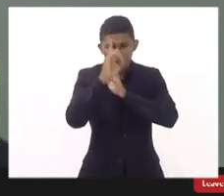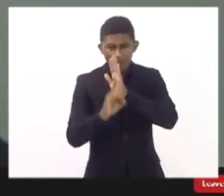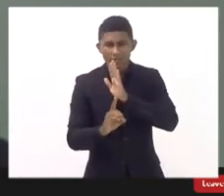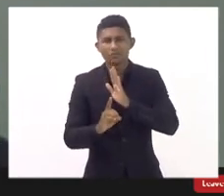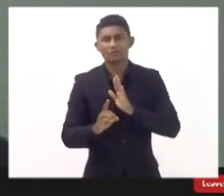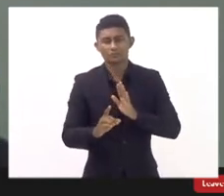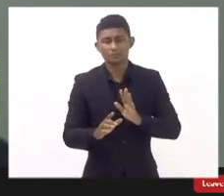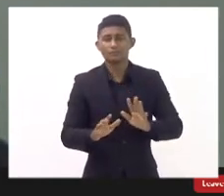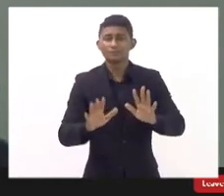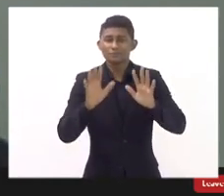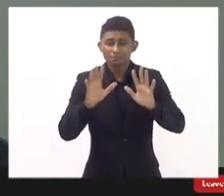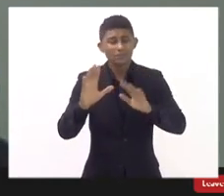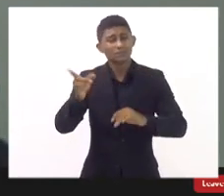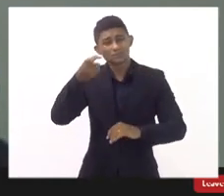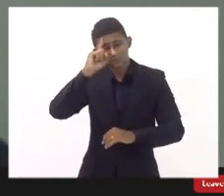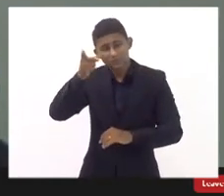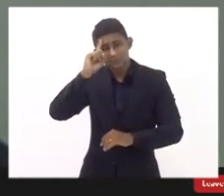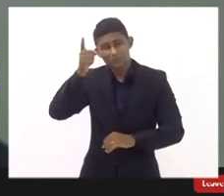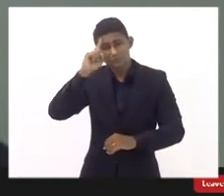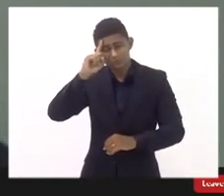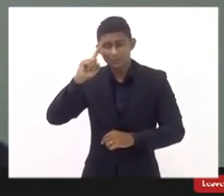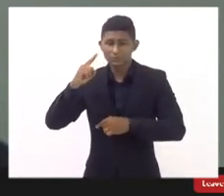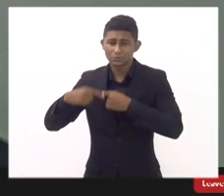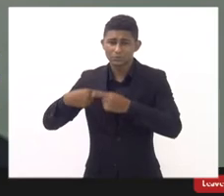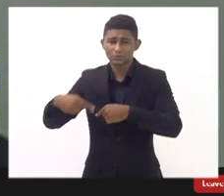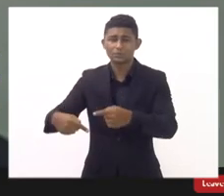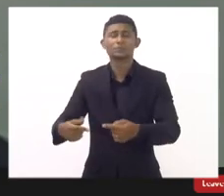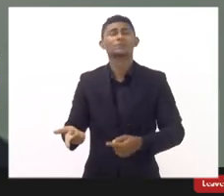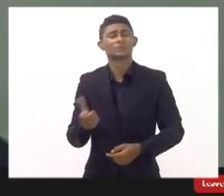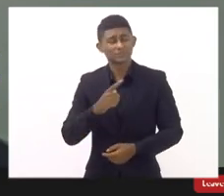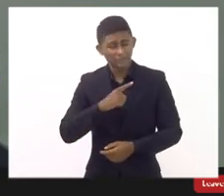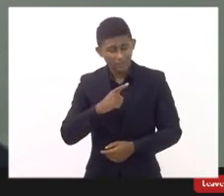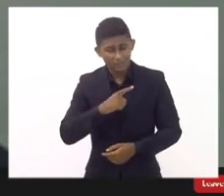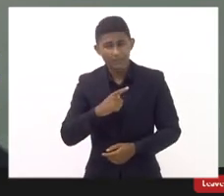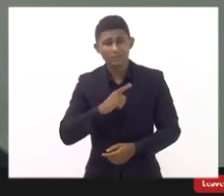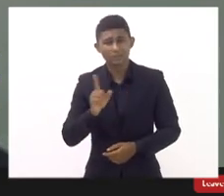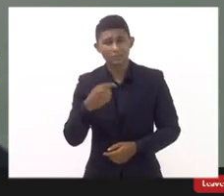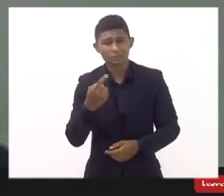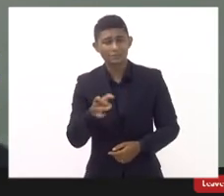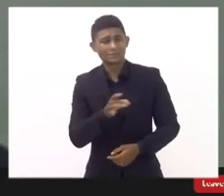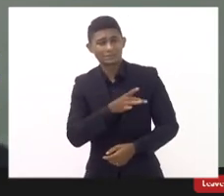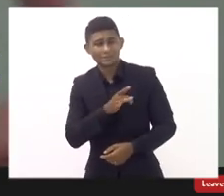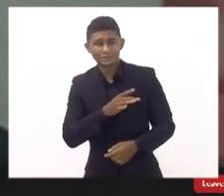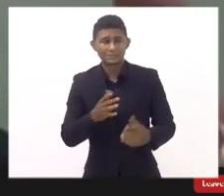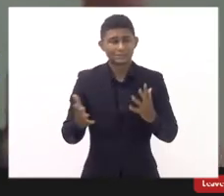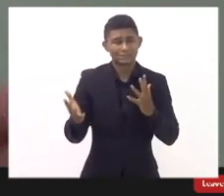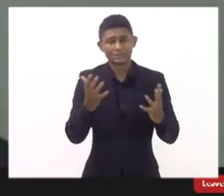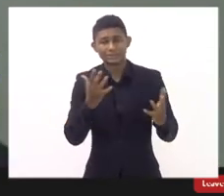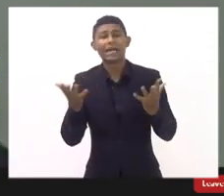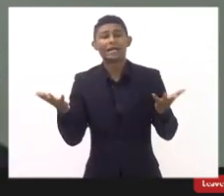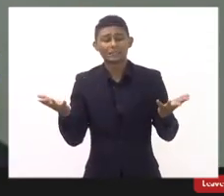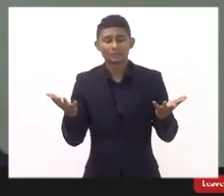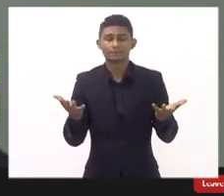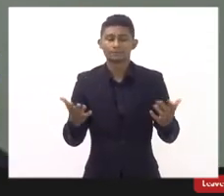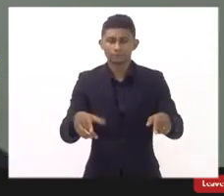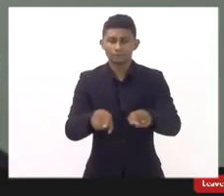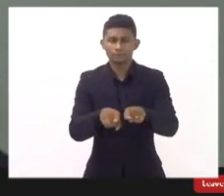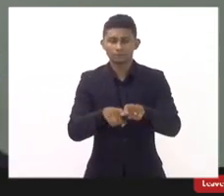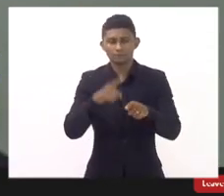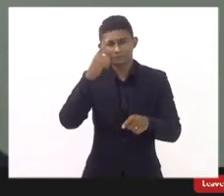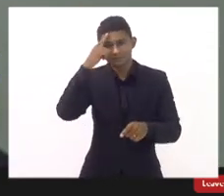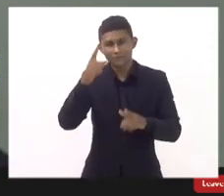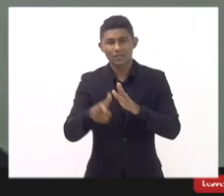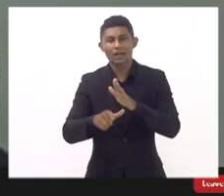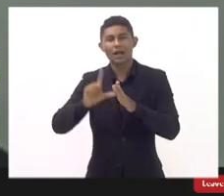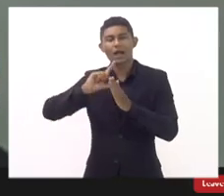gente diariamente está sobre essa ameaça. Em relação a números, né, como foi a primeira pergunta lá no início,